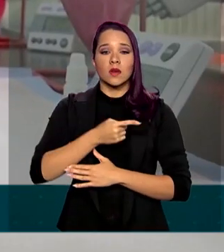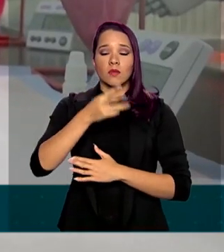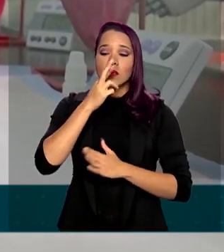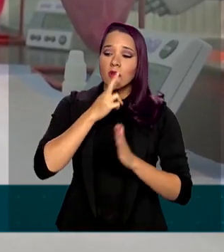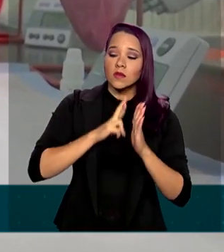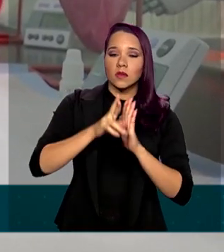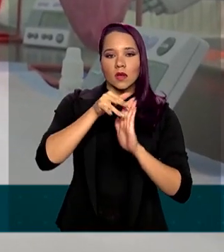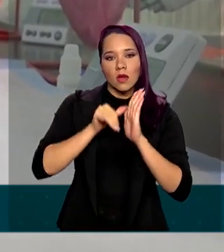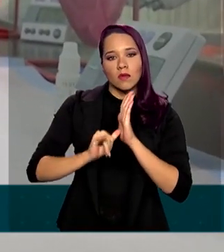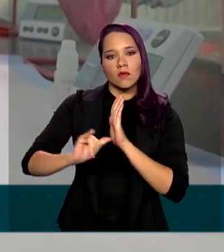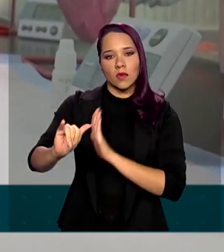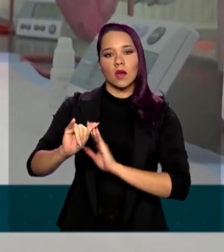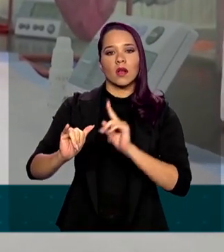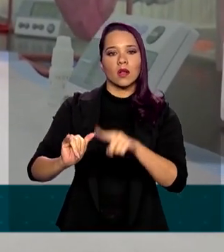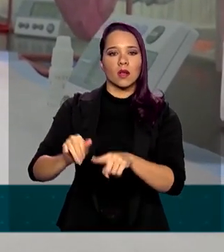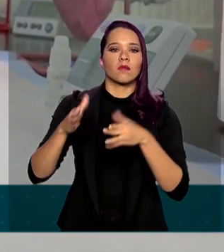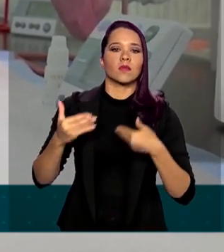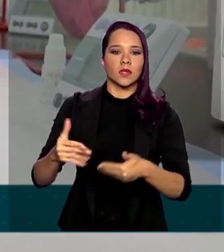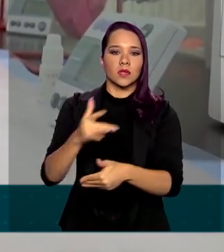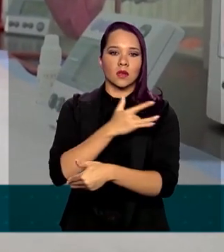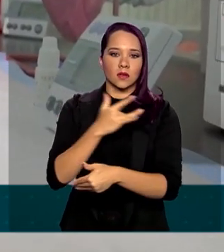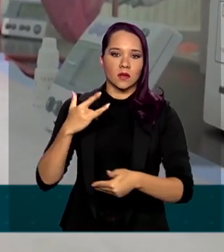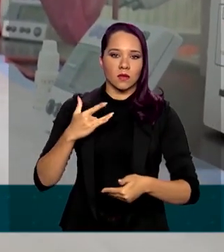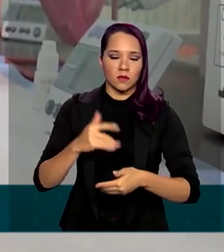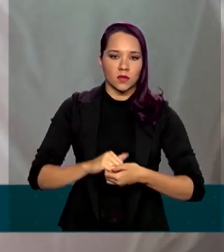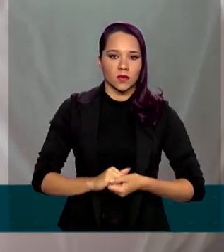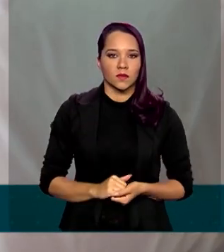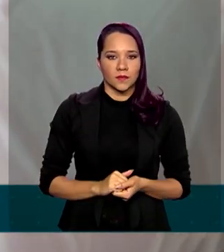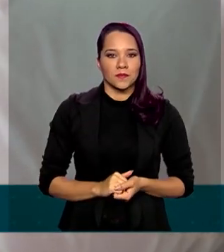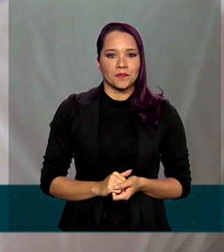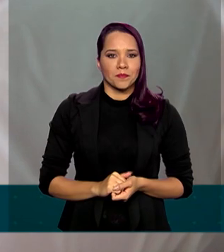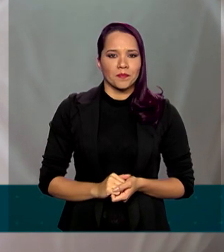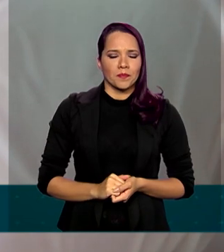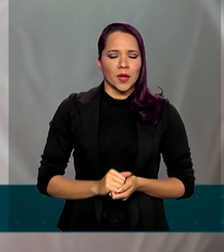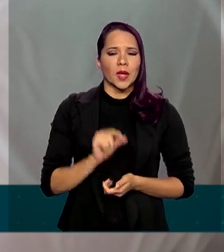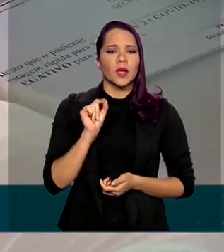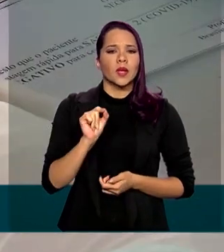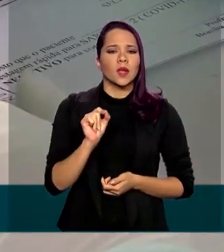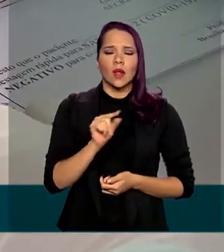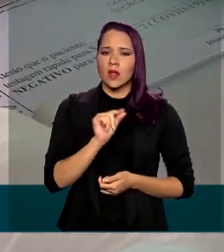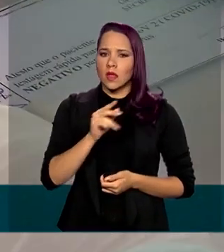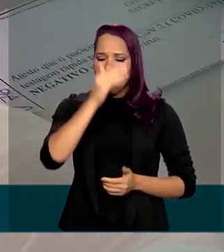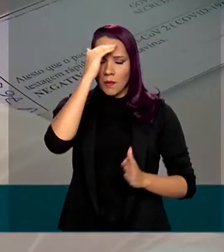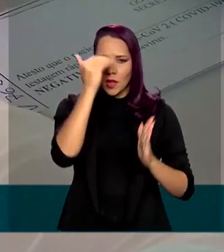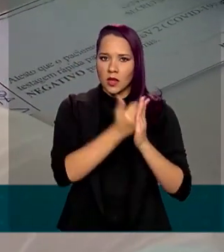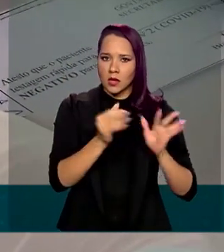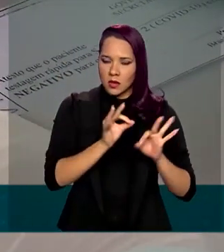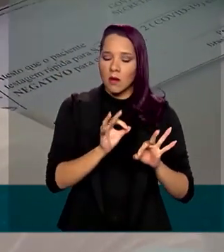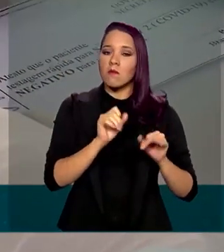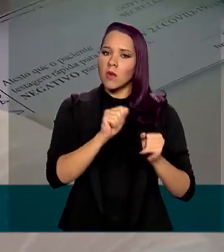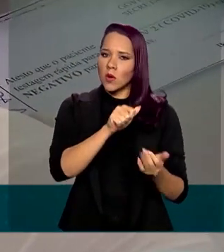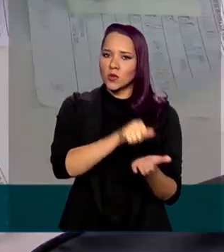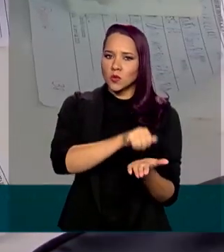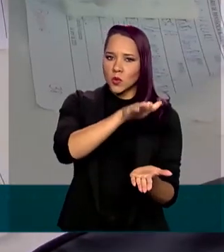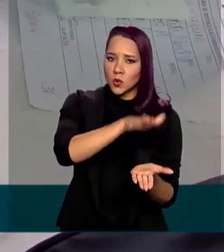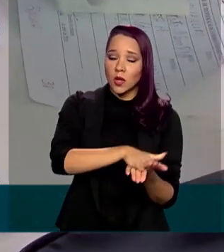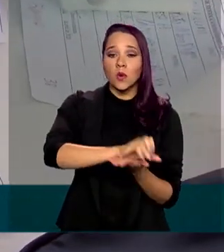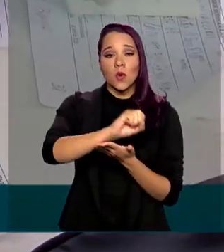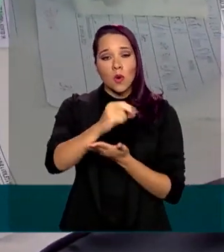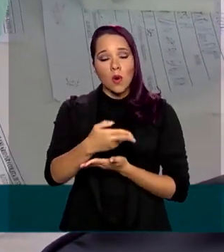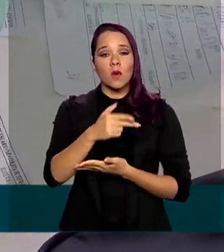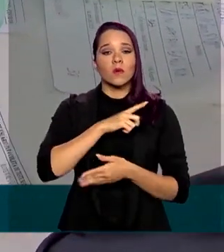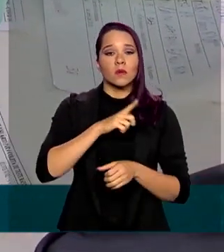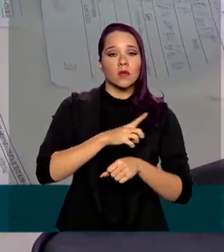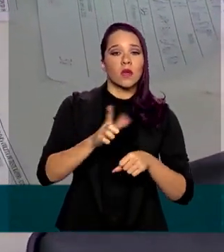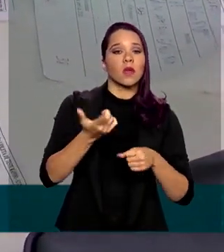para enviar a informação ao Ministério da Saúde. Quem não cumprir pode ser multado ou até ter o